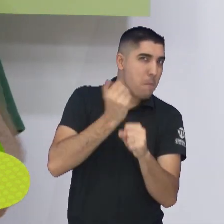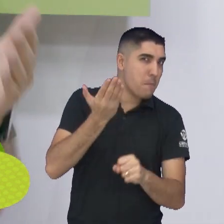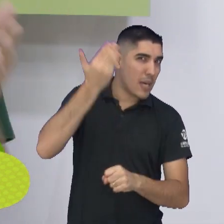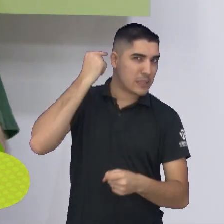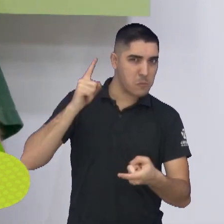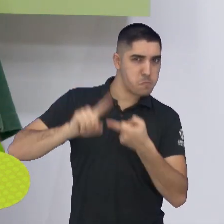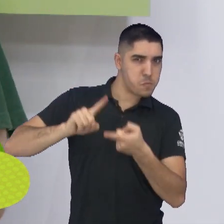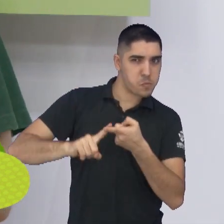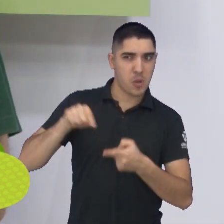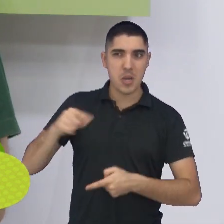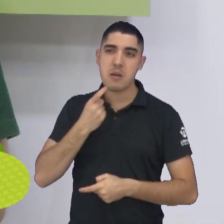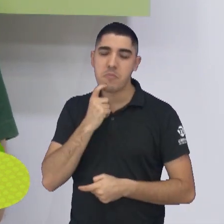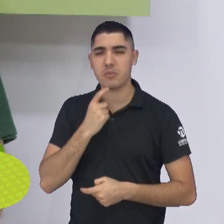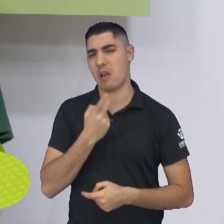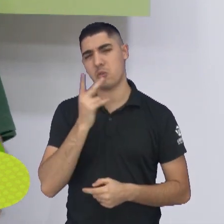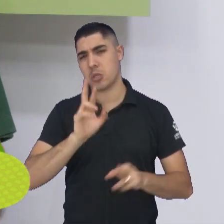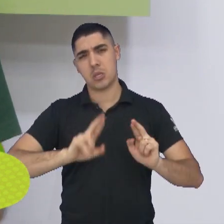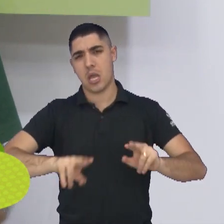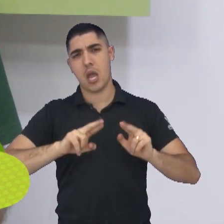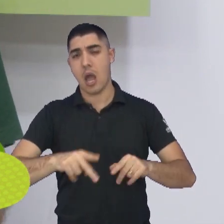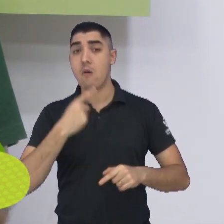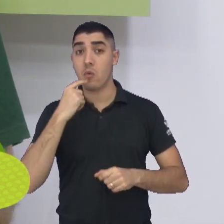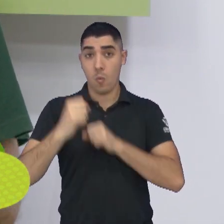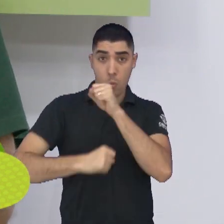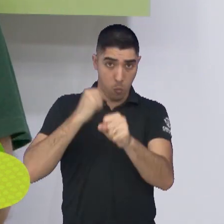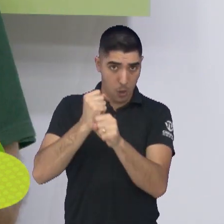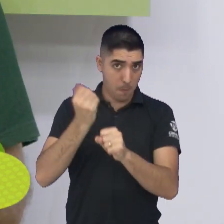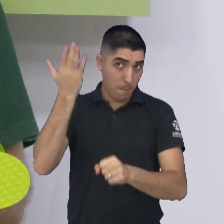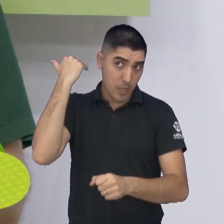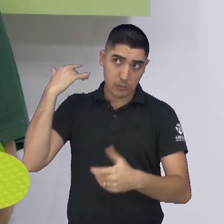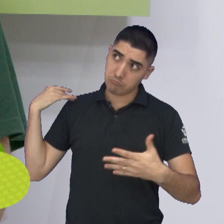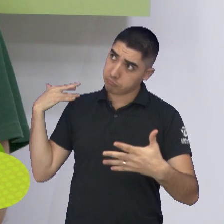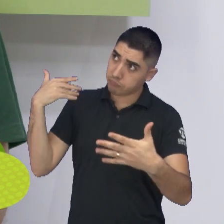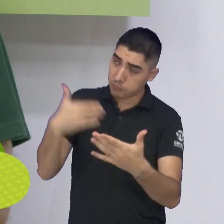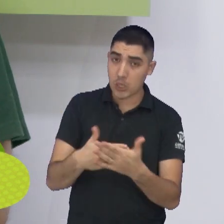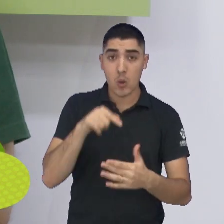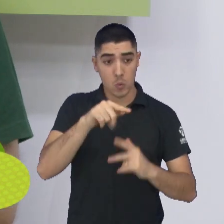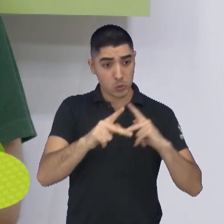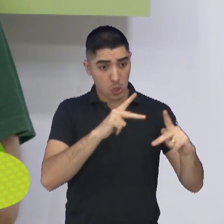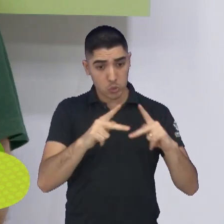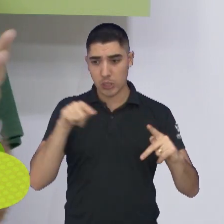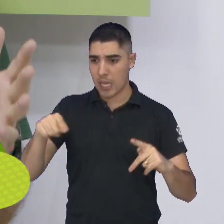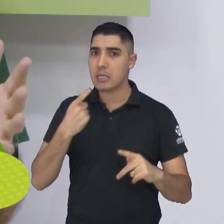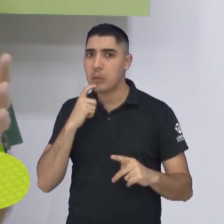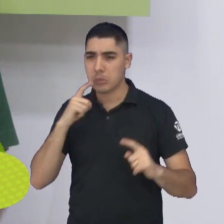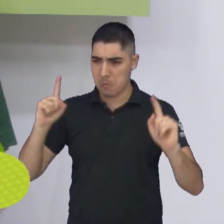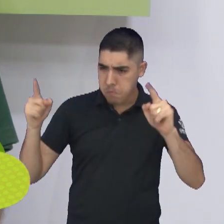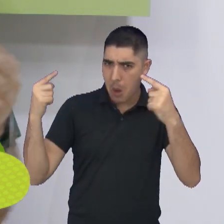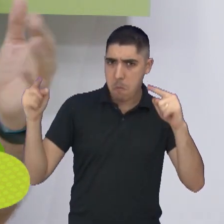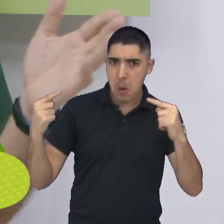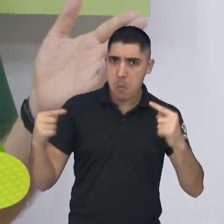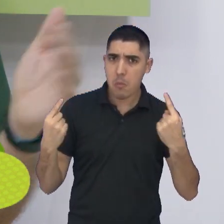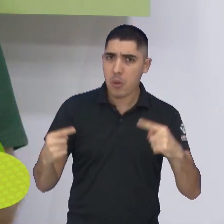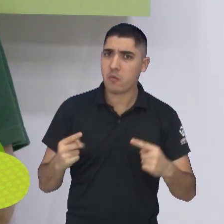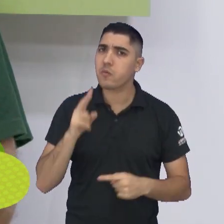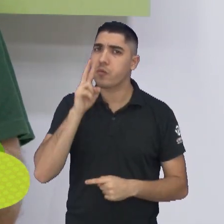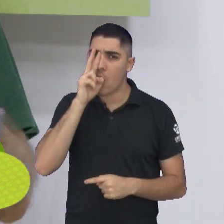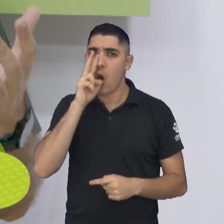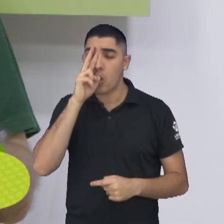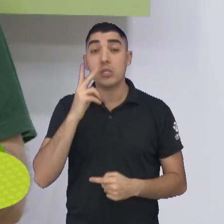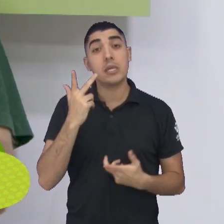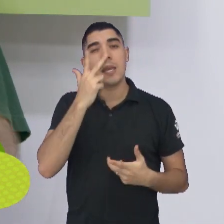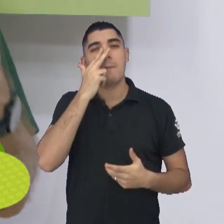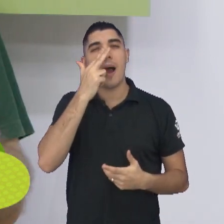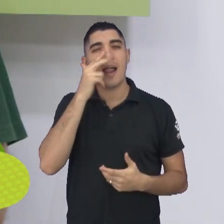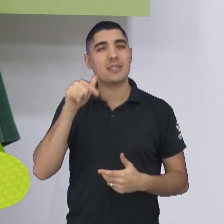para cá, Campinas e São José fizeram bons jogos, né, principalmente em playoffs, jogos acirrados. E já virou aí, eu acho que um clássico